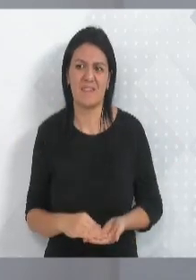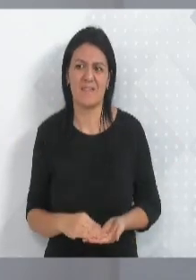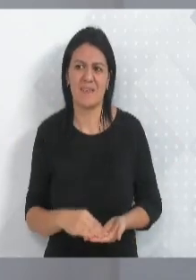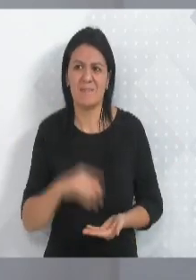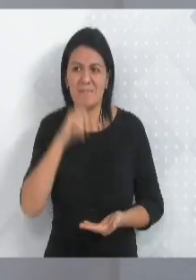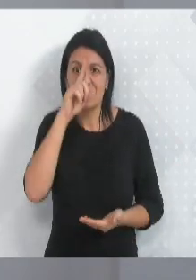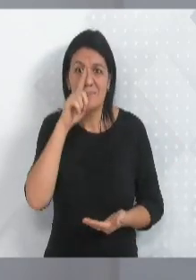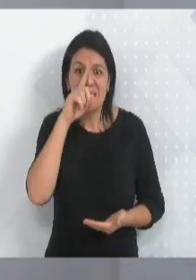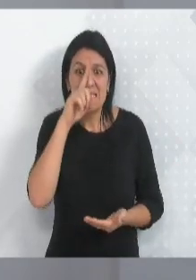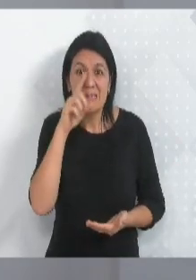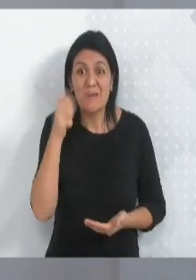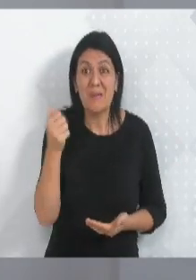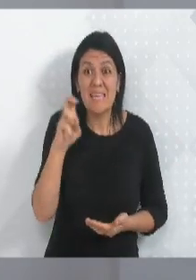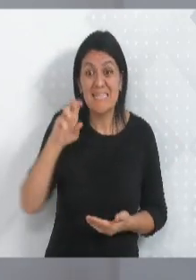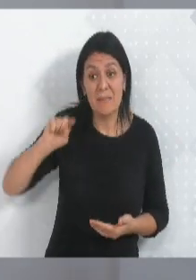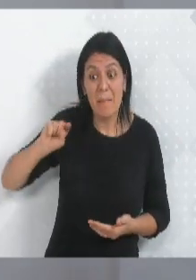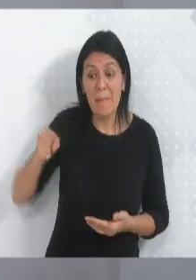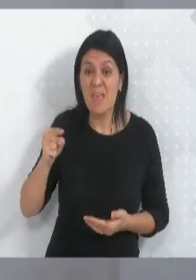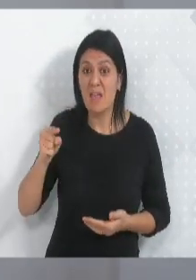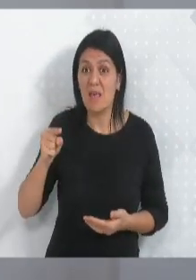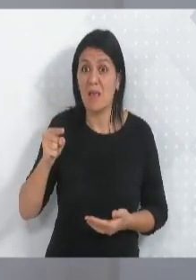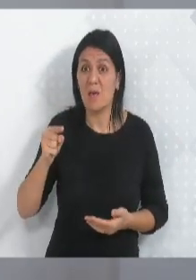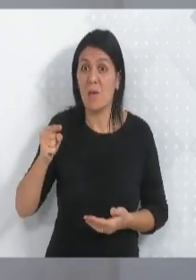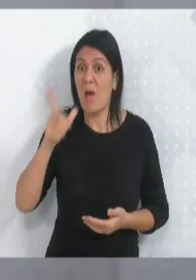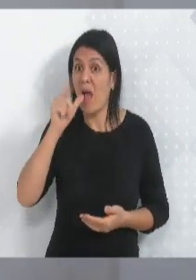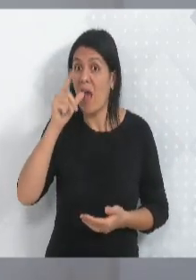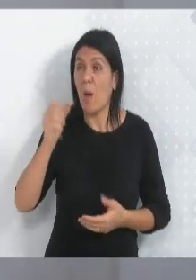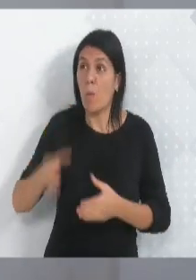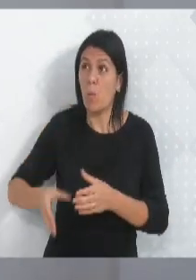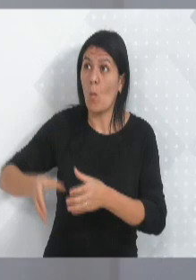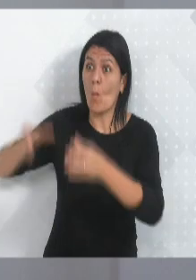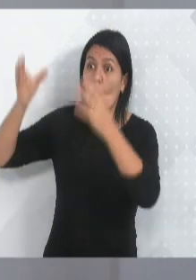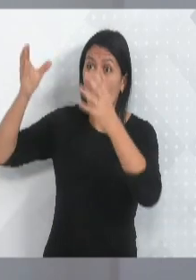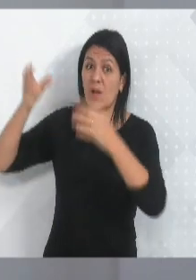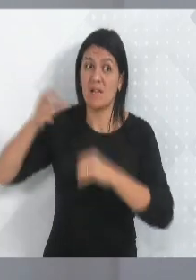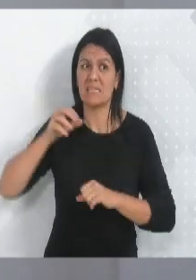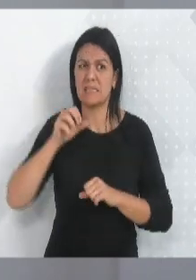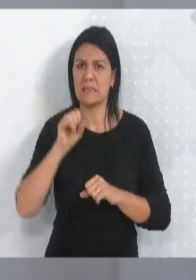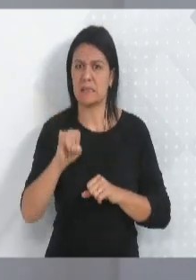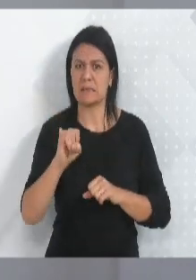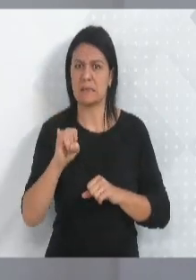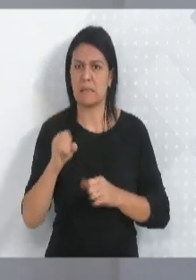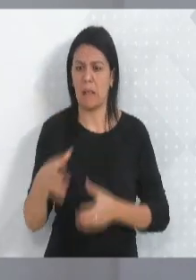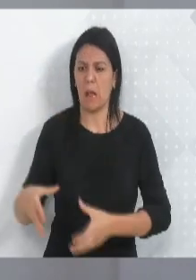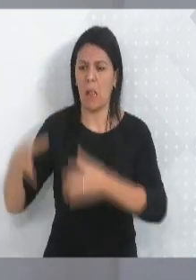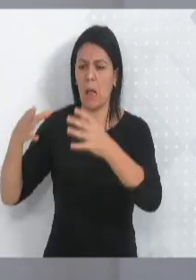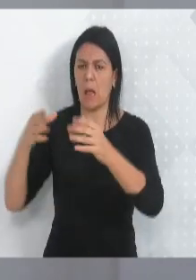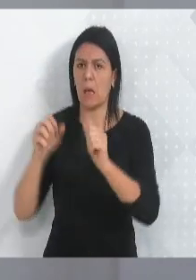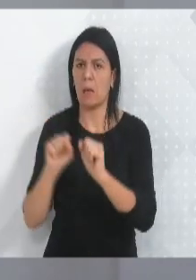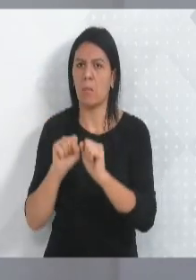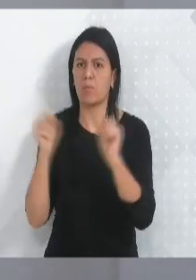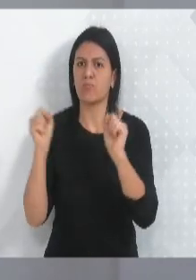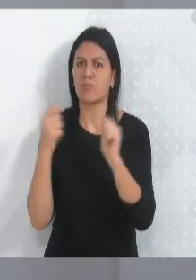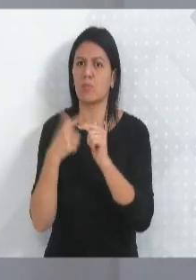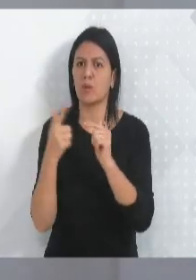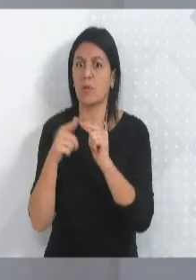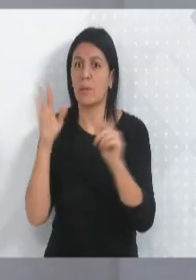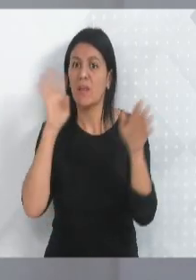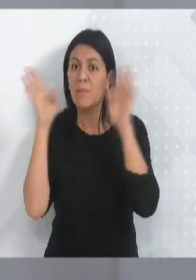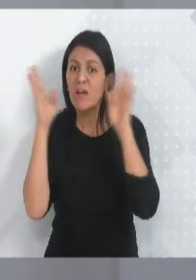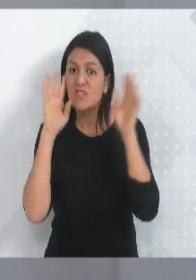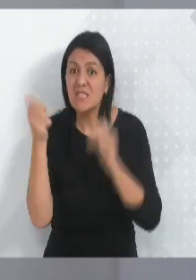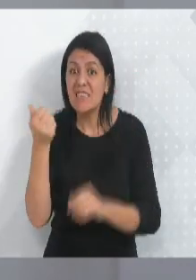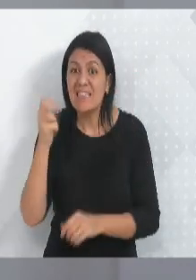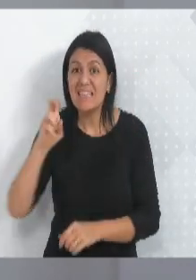perigo, 15 mil litros, se esta caixa d'água resolve dar problema, você imagina 15 mil litros